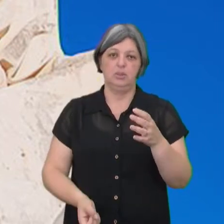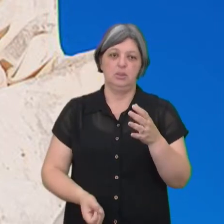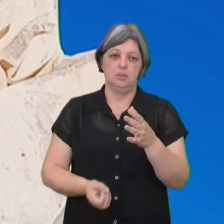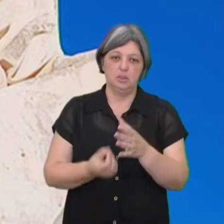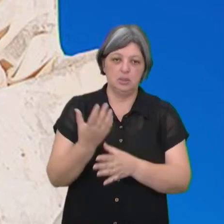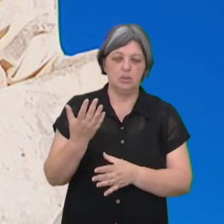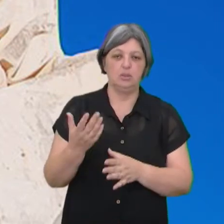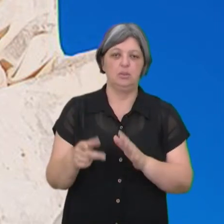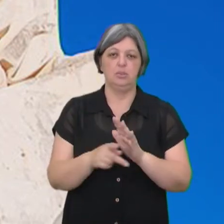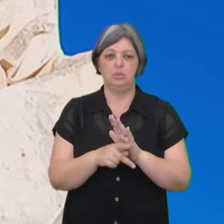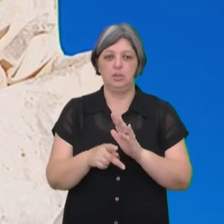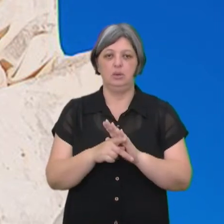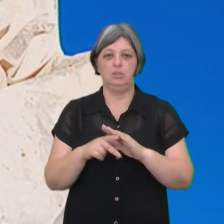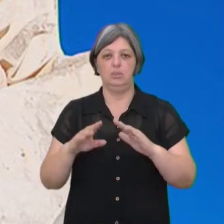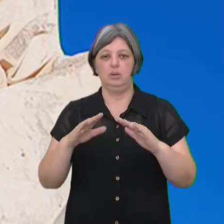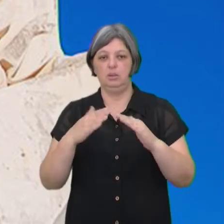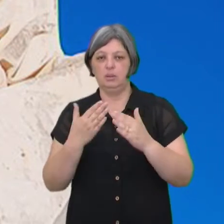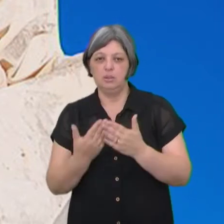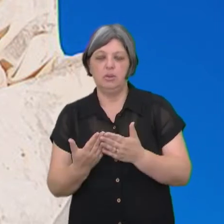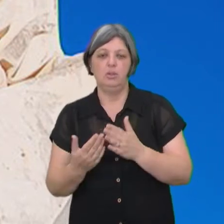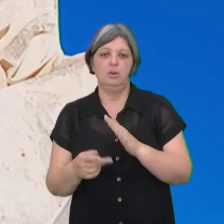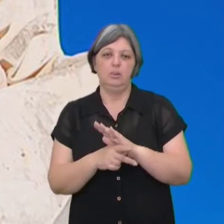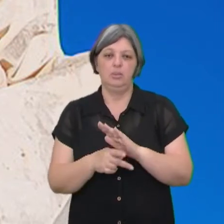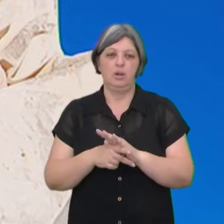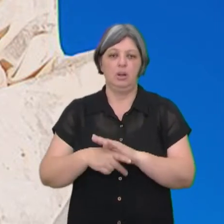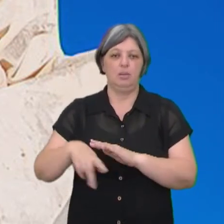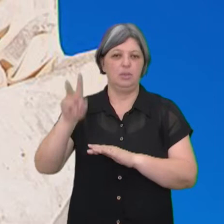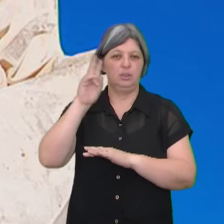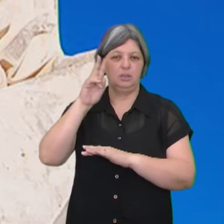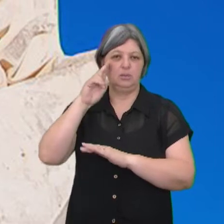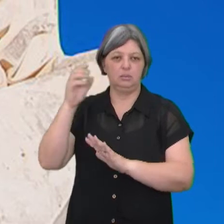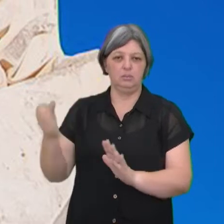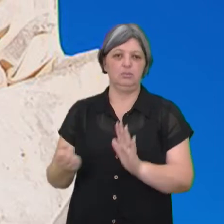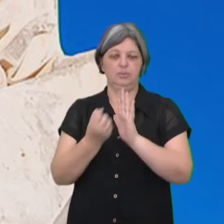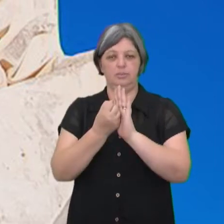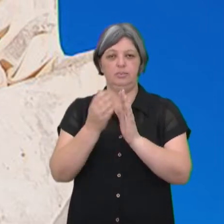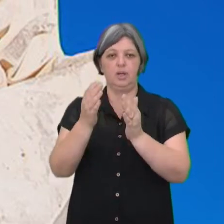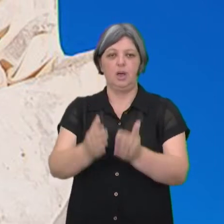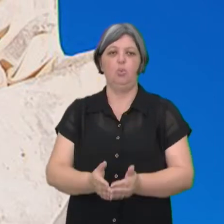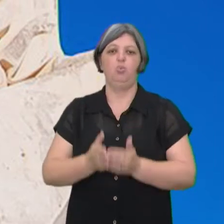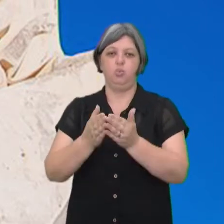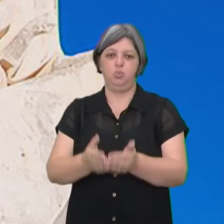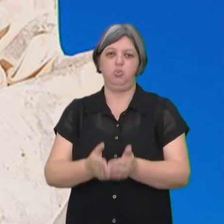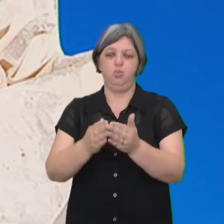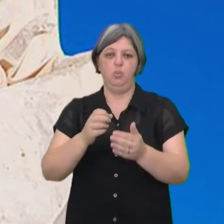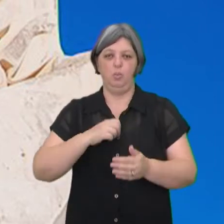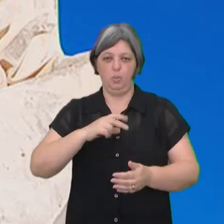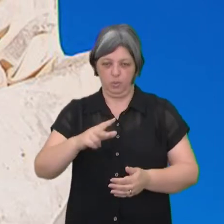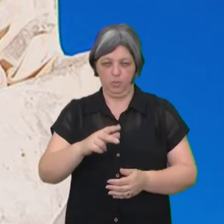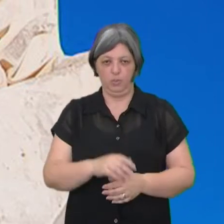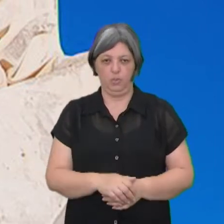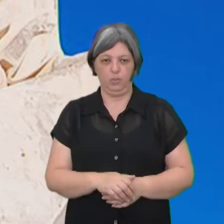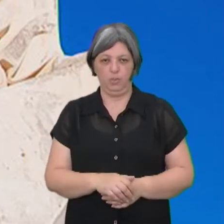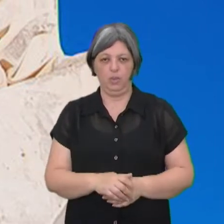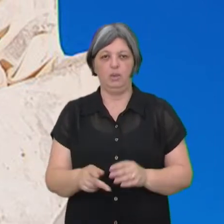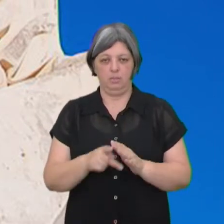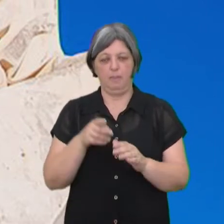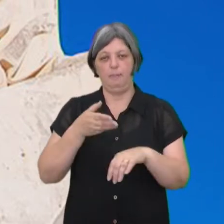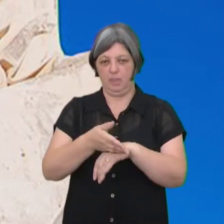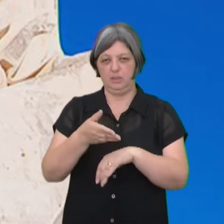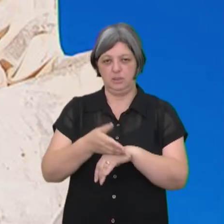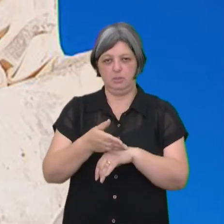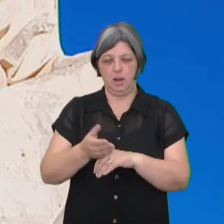que era aquela grande escola lendária aí, né, dos marinheiros portugueses que participaram aí das grandes navegações,